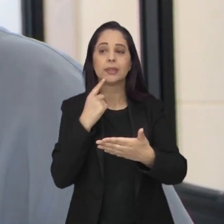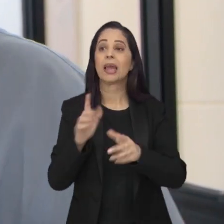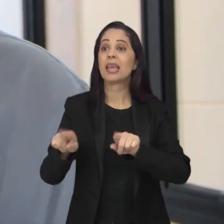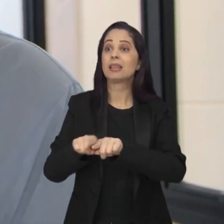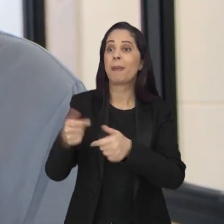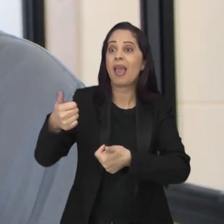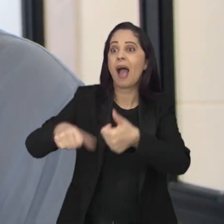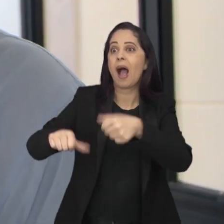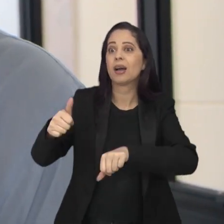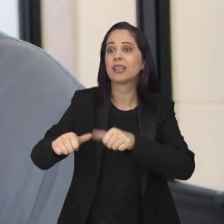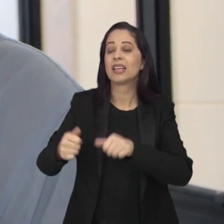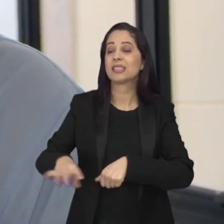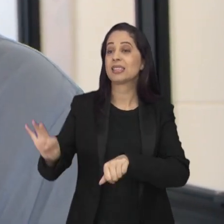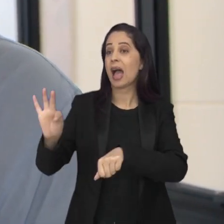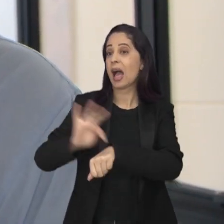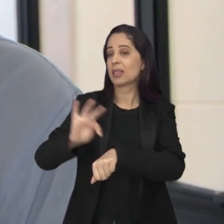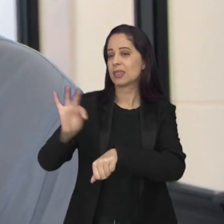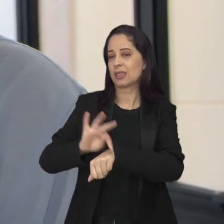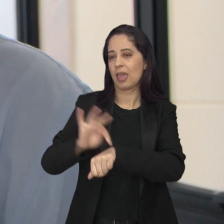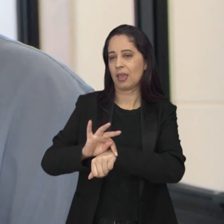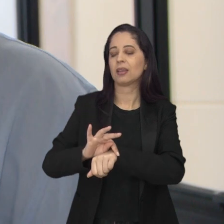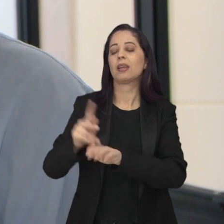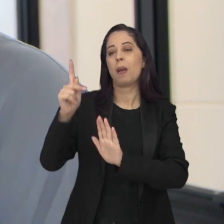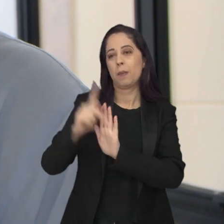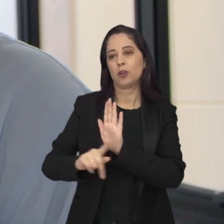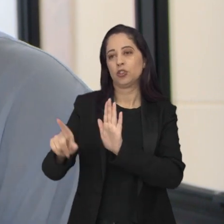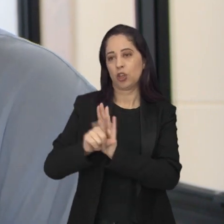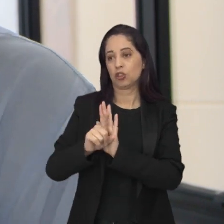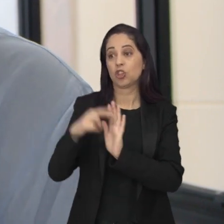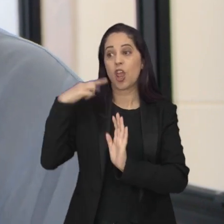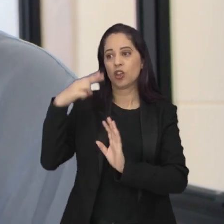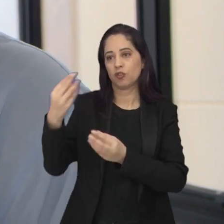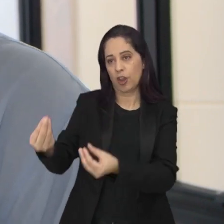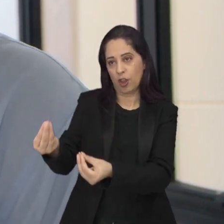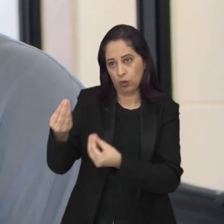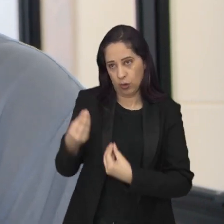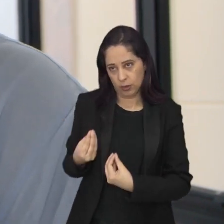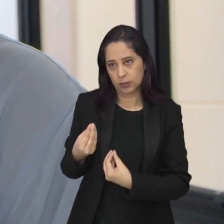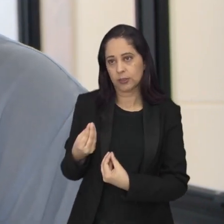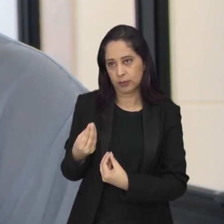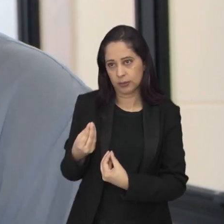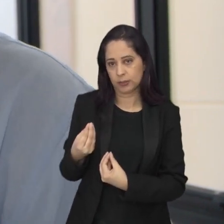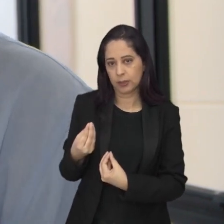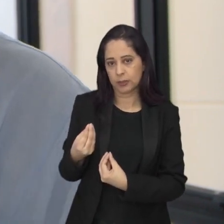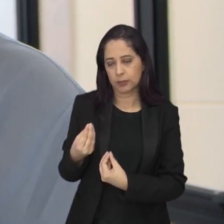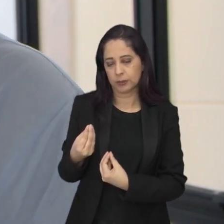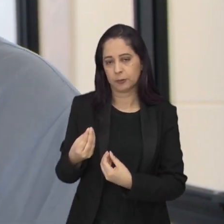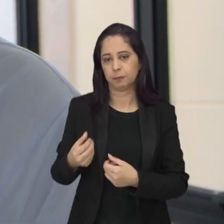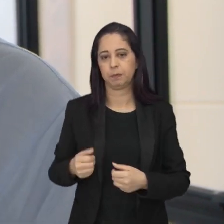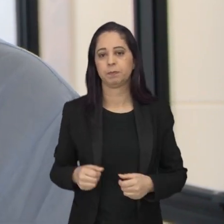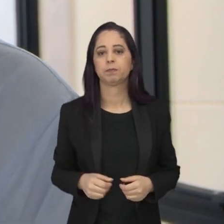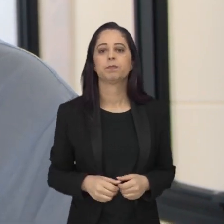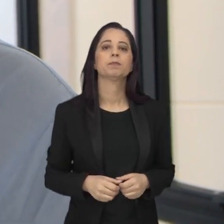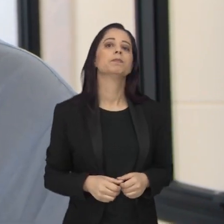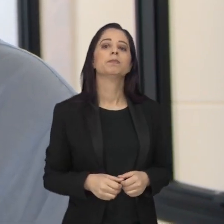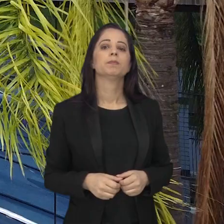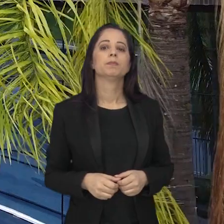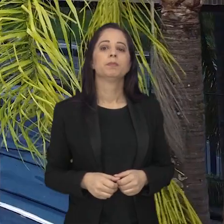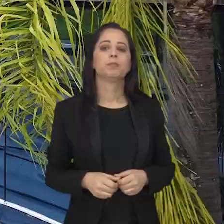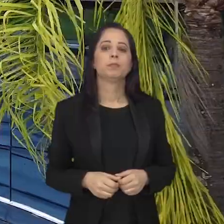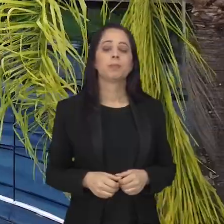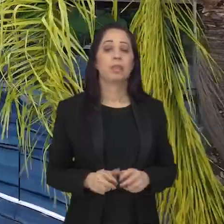e basicamente analisar essa parte técnica do projeto de lei que são apresentados pelos colegas, os novos vereadores dessa Casa